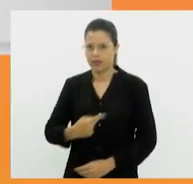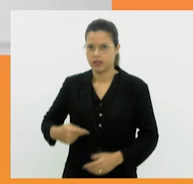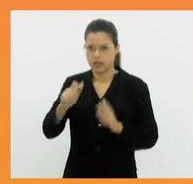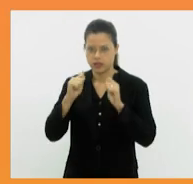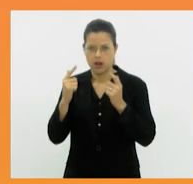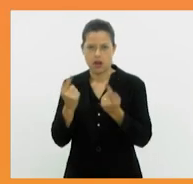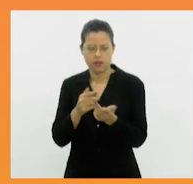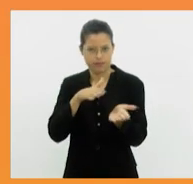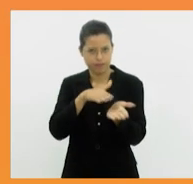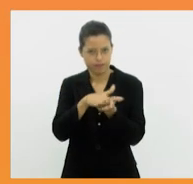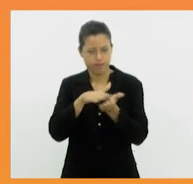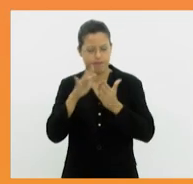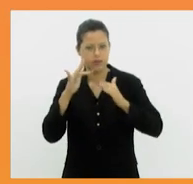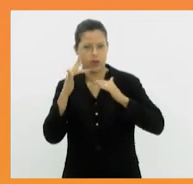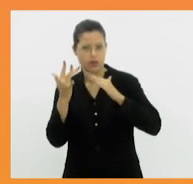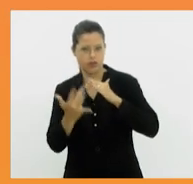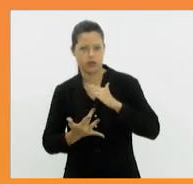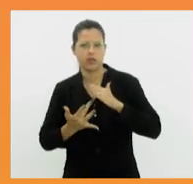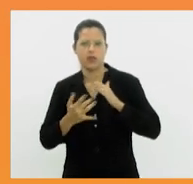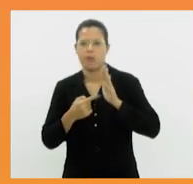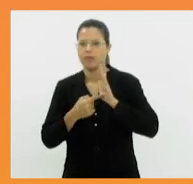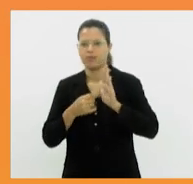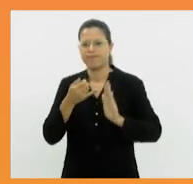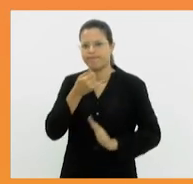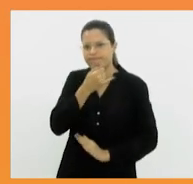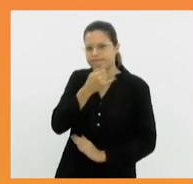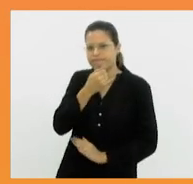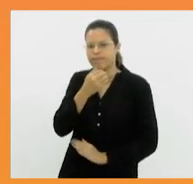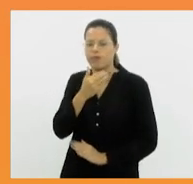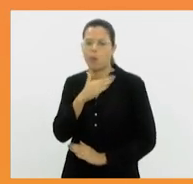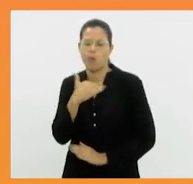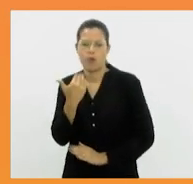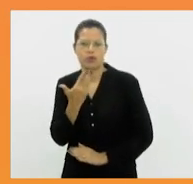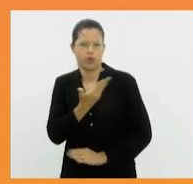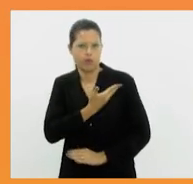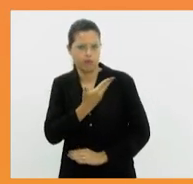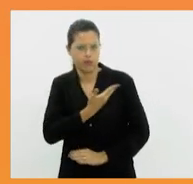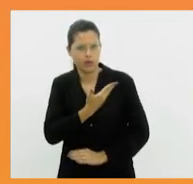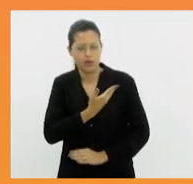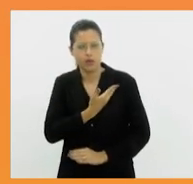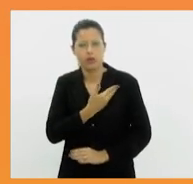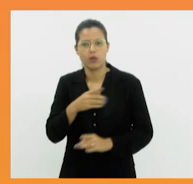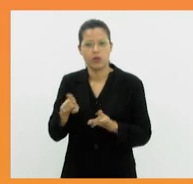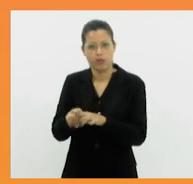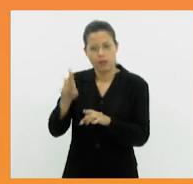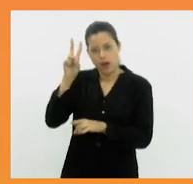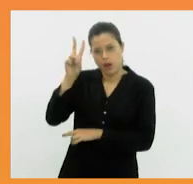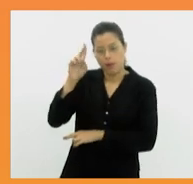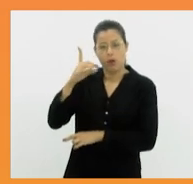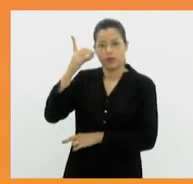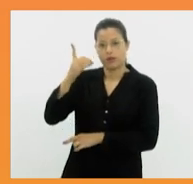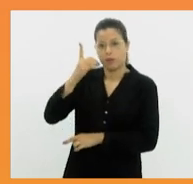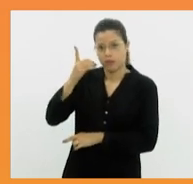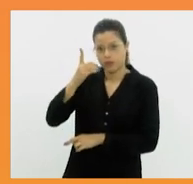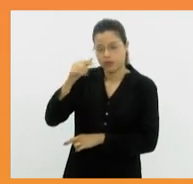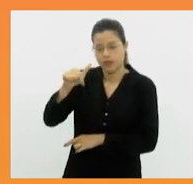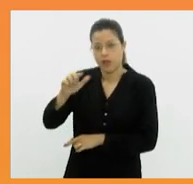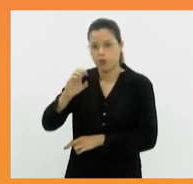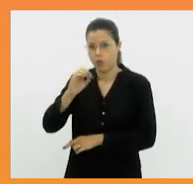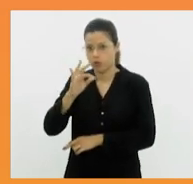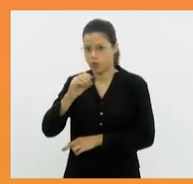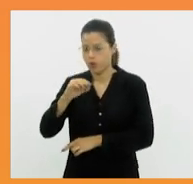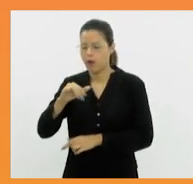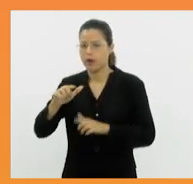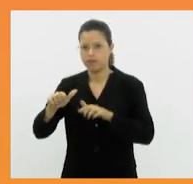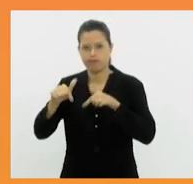sociais reforçando a tristeza pela morte do amigo e lembrou que Otone de Paula Pai foi um deputado atuante que conquistava